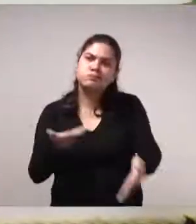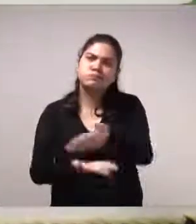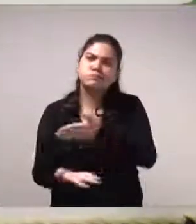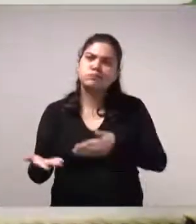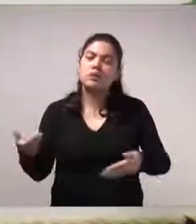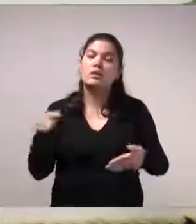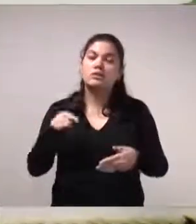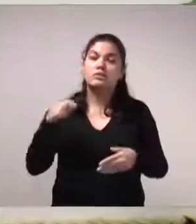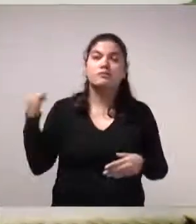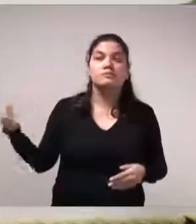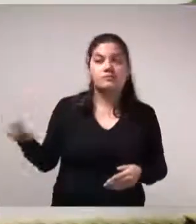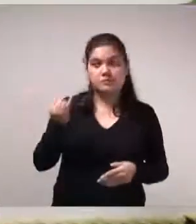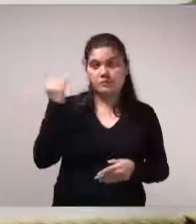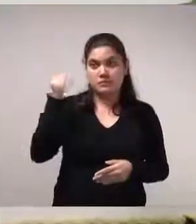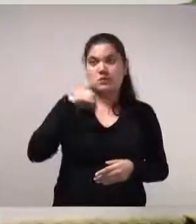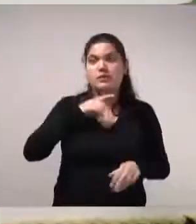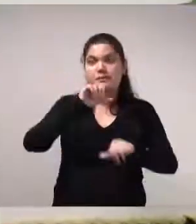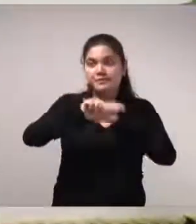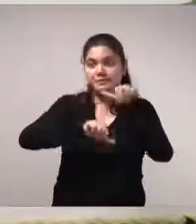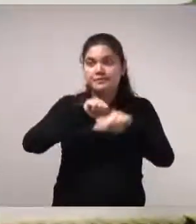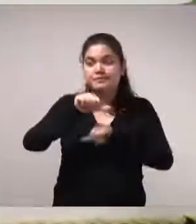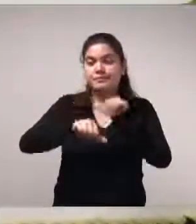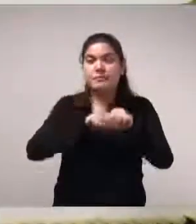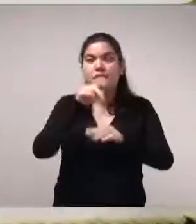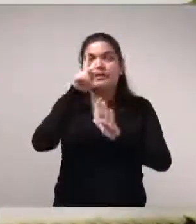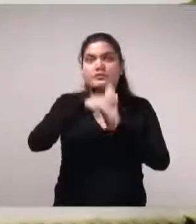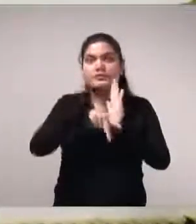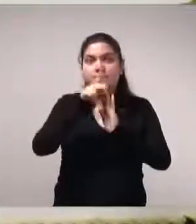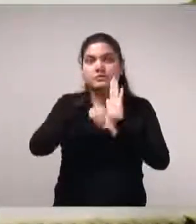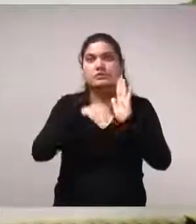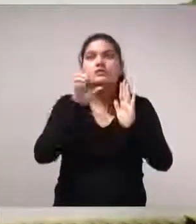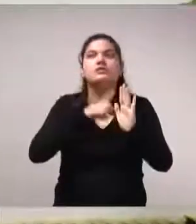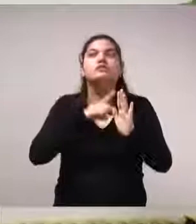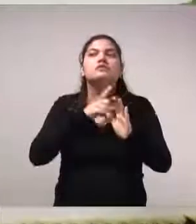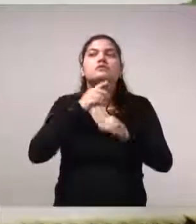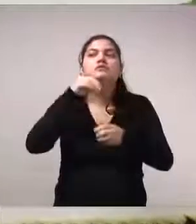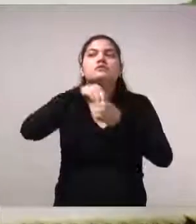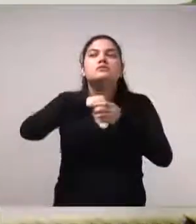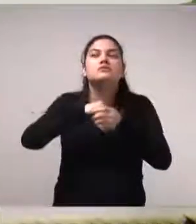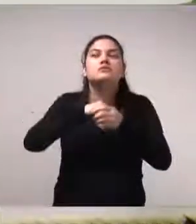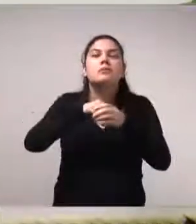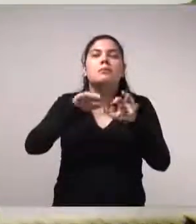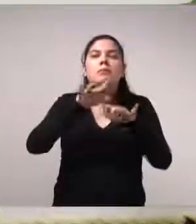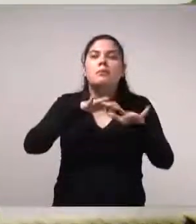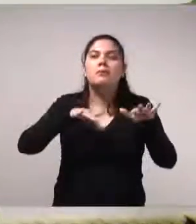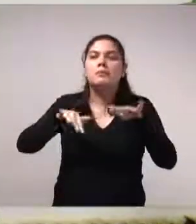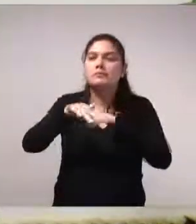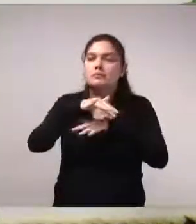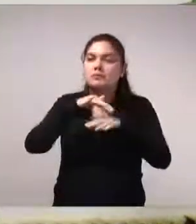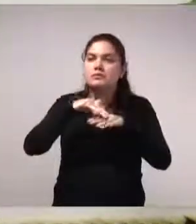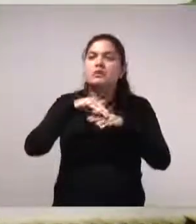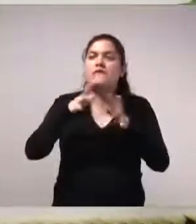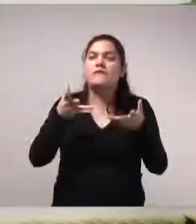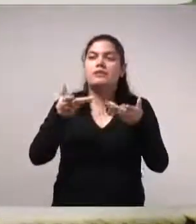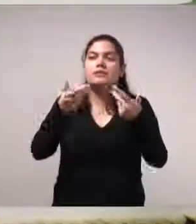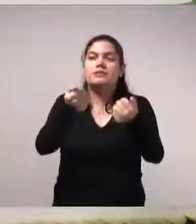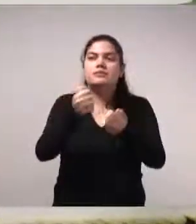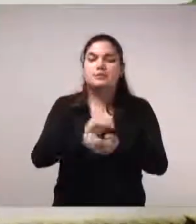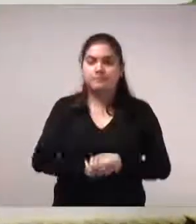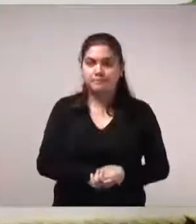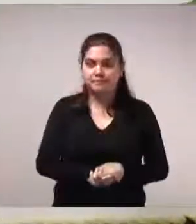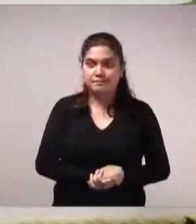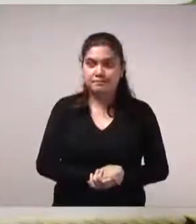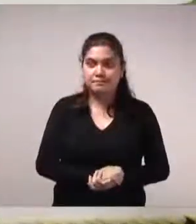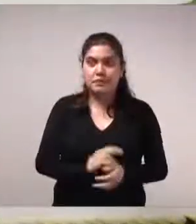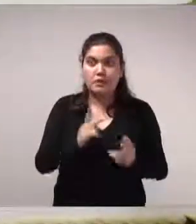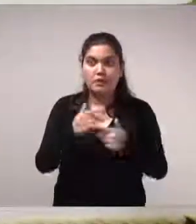que a gente trabalhasse em um projeto que já partisse desses parâmetros de eficiência. Uma coisa